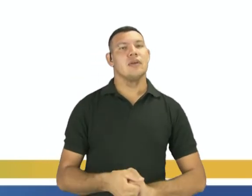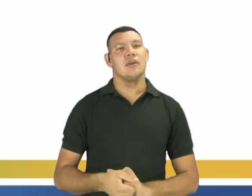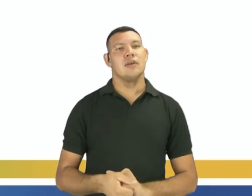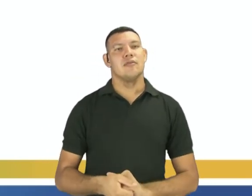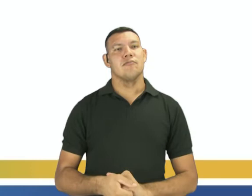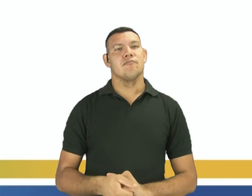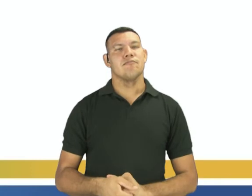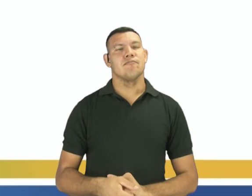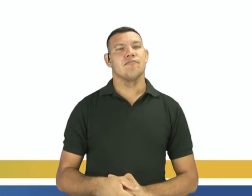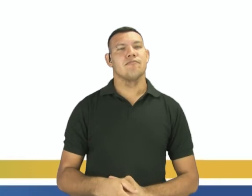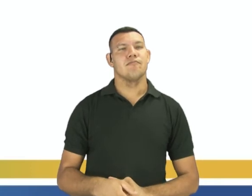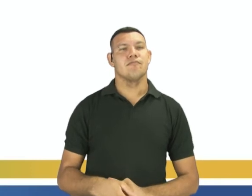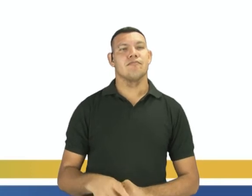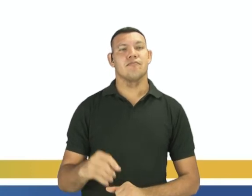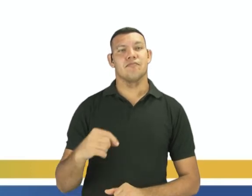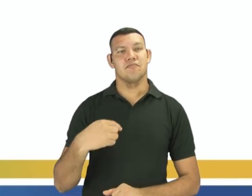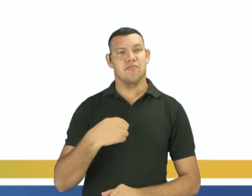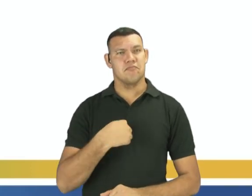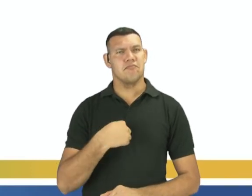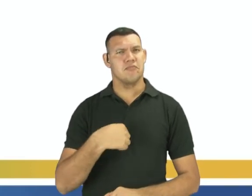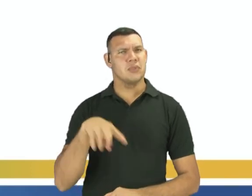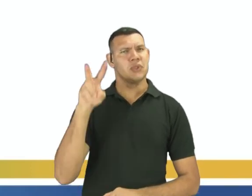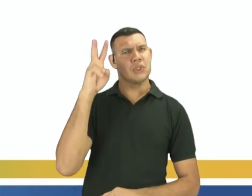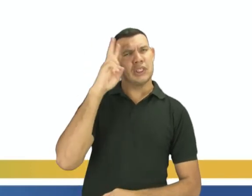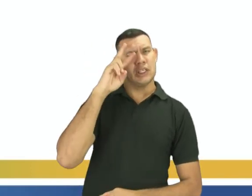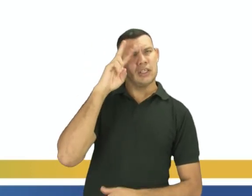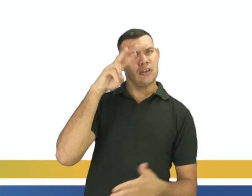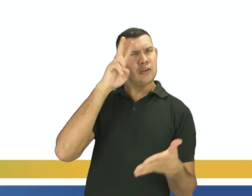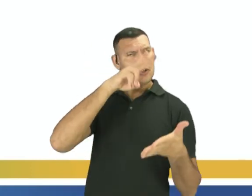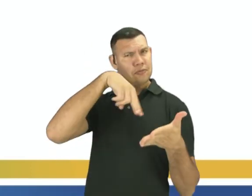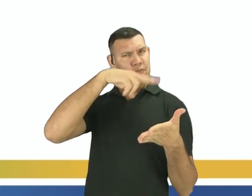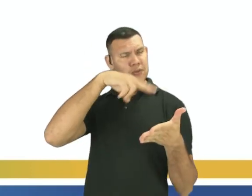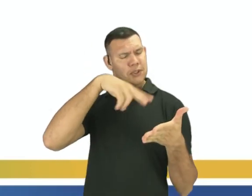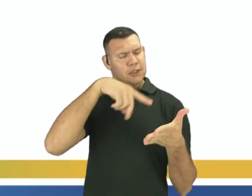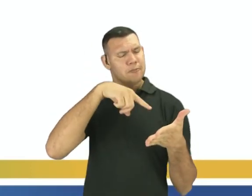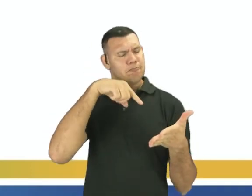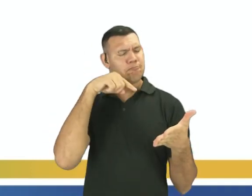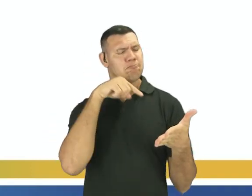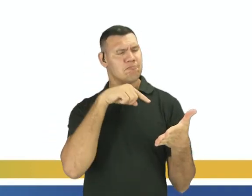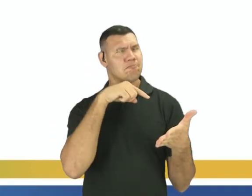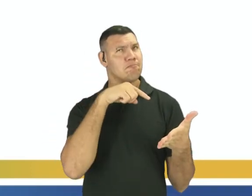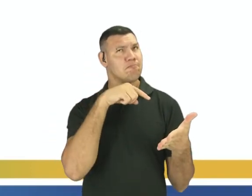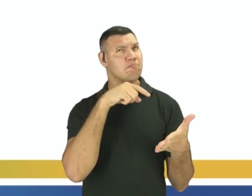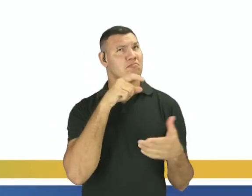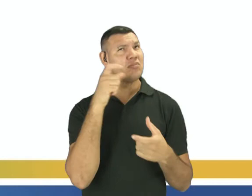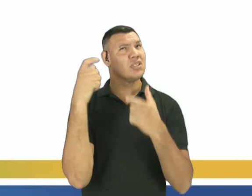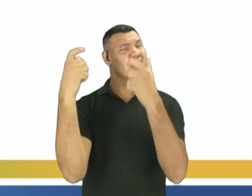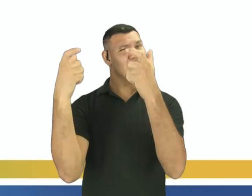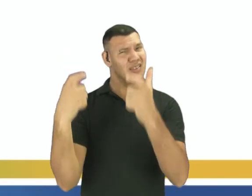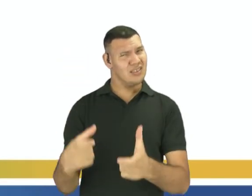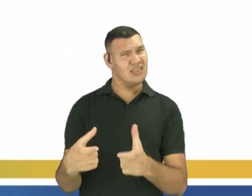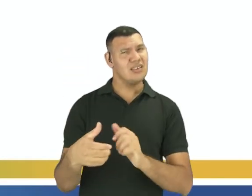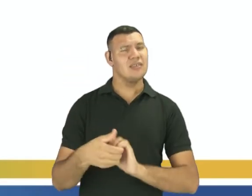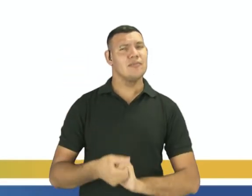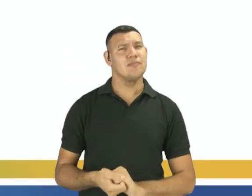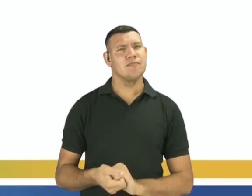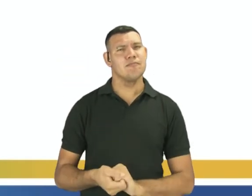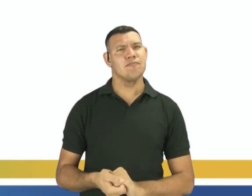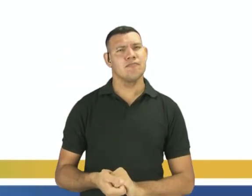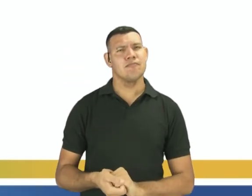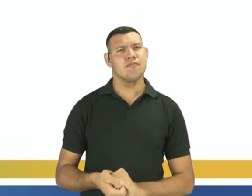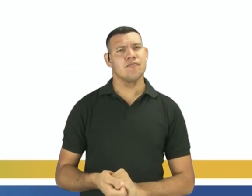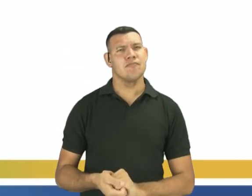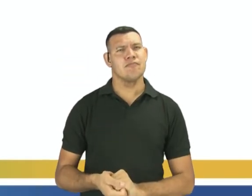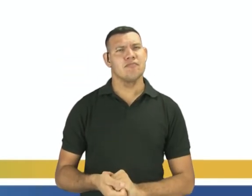ter lido isso em algum lugar. Se eu colocasse to read, ia ficar o seguinte,